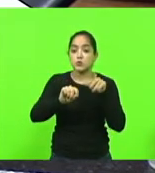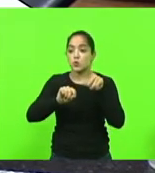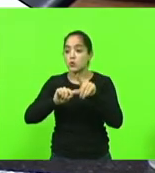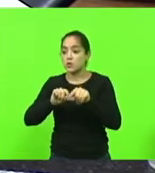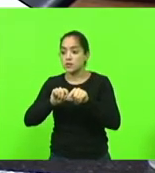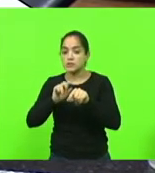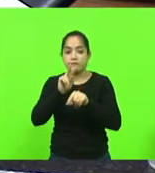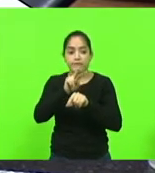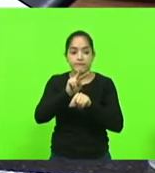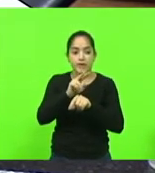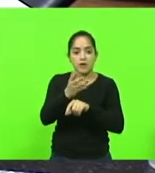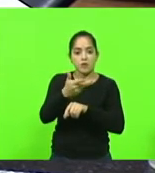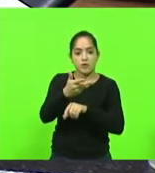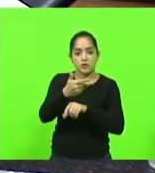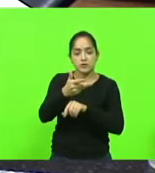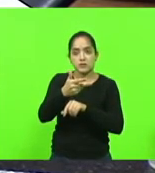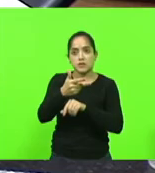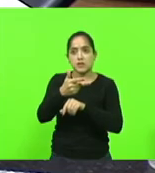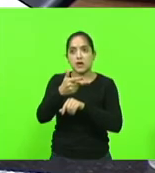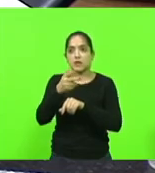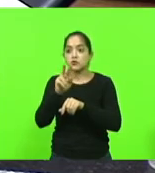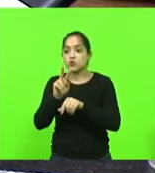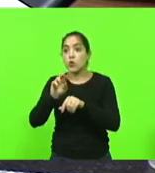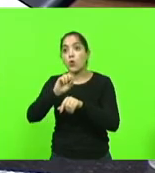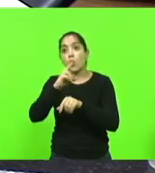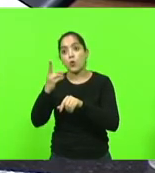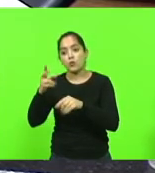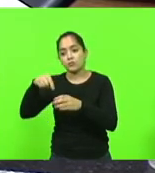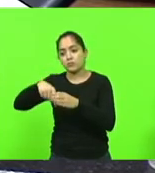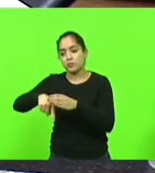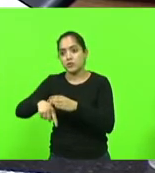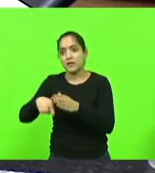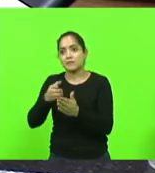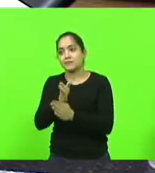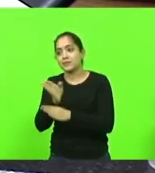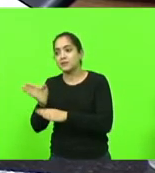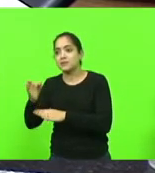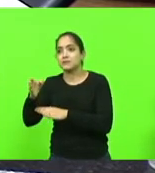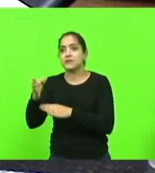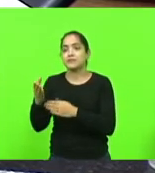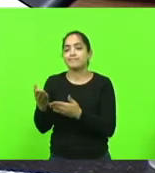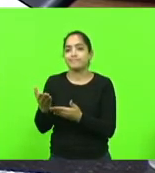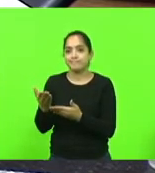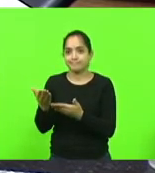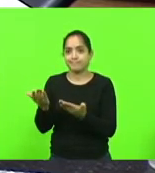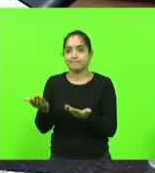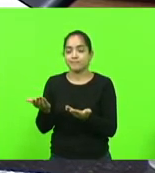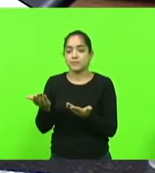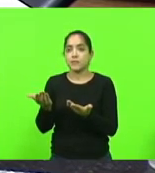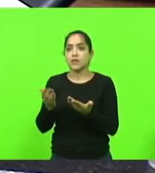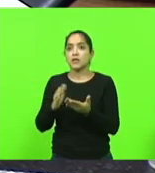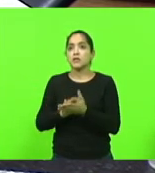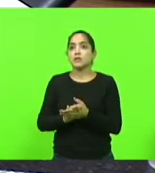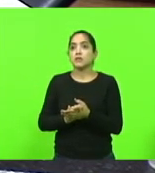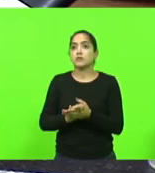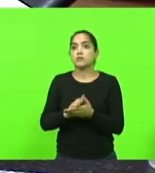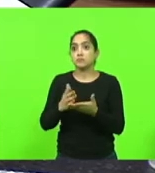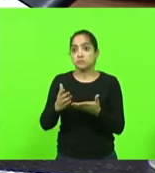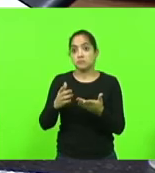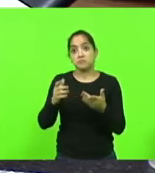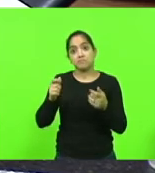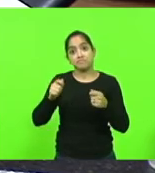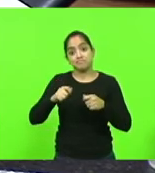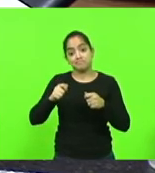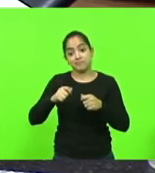a velocidade que está passando no pardal ou o buraco que você tem que desviar. Então, se você passa dentro da velocidade, é possível que você caia